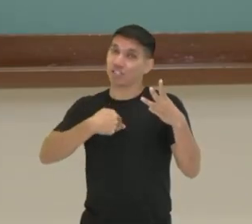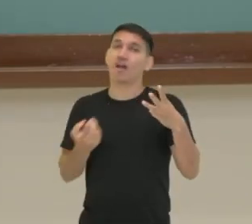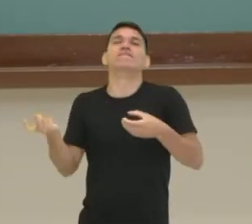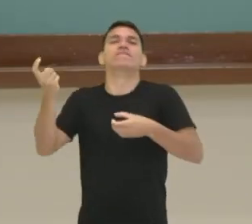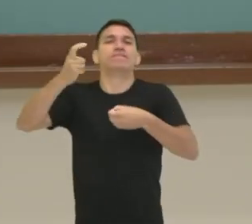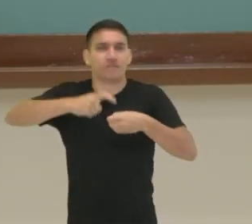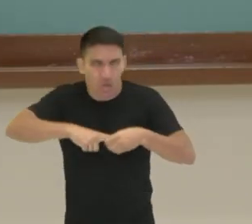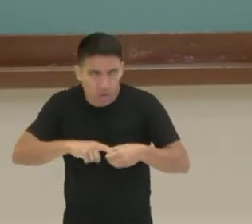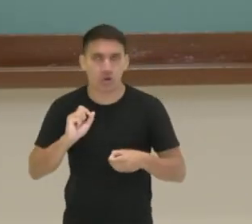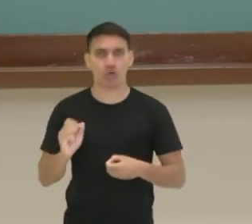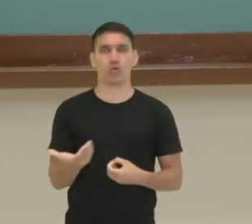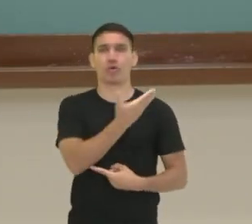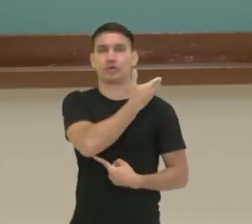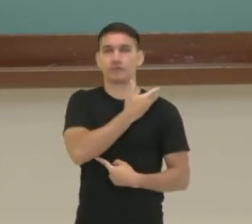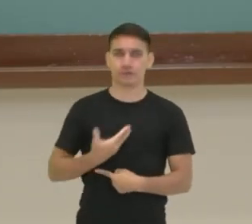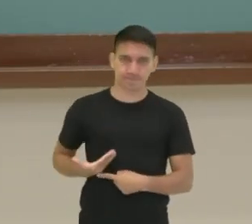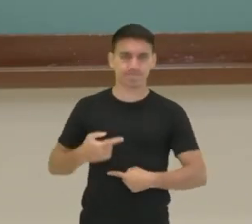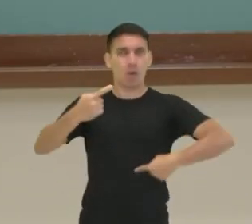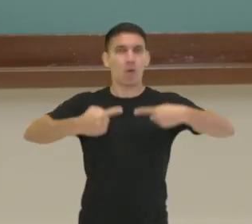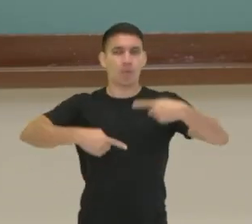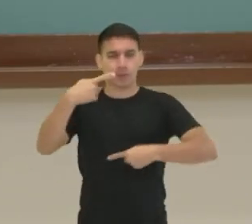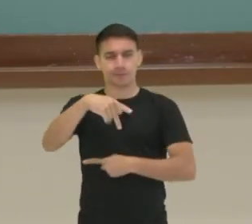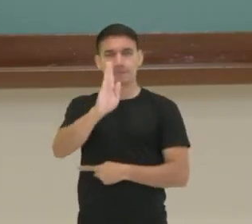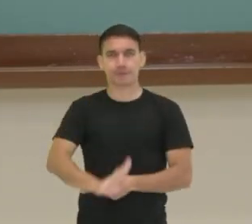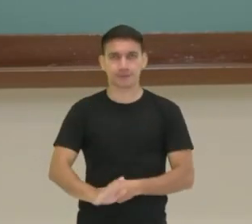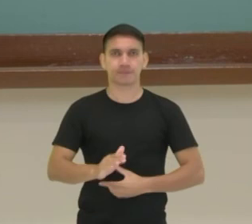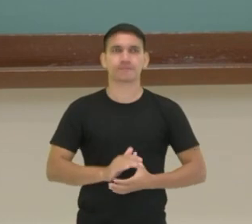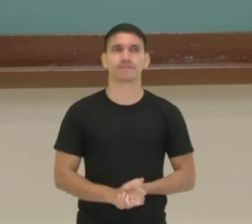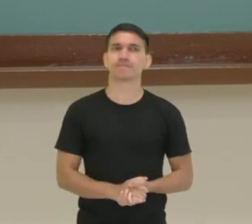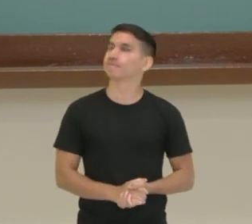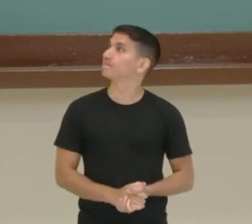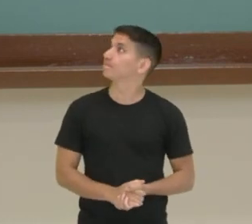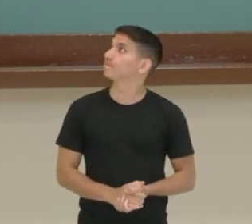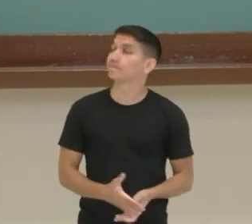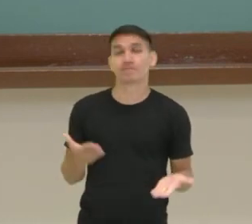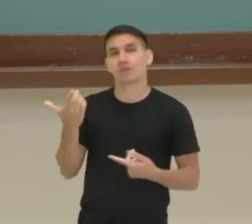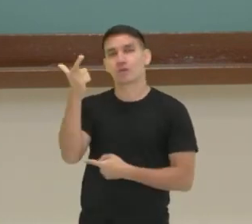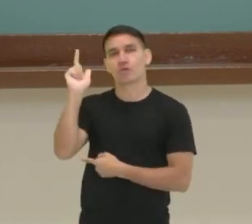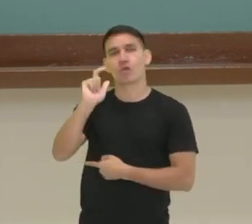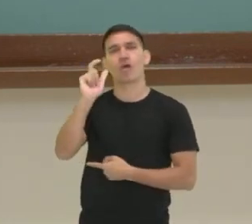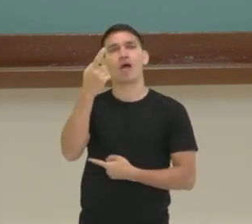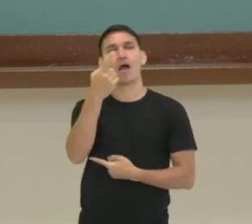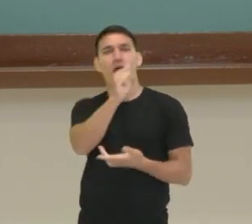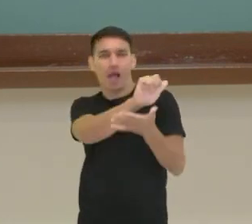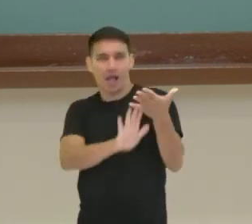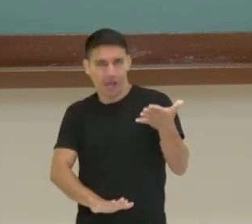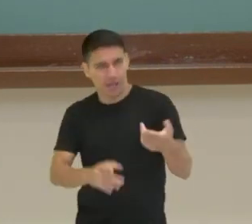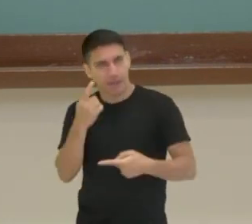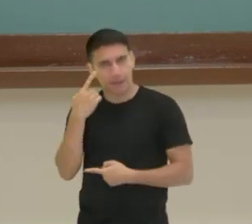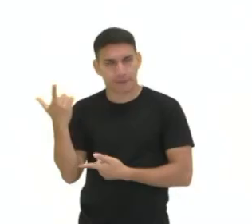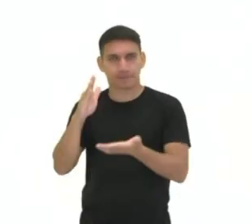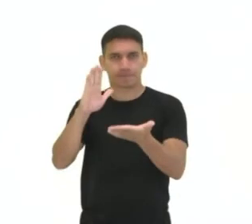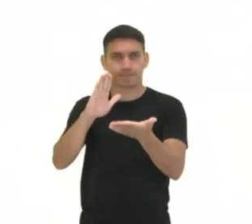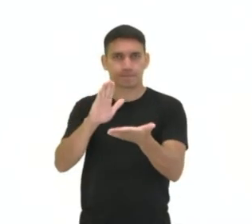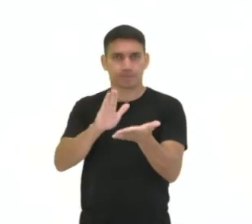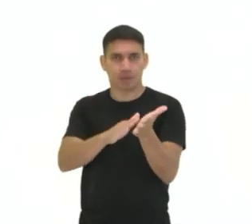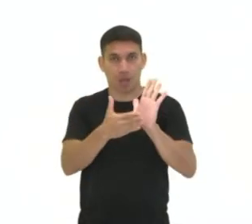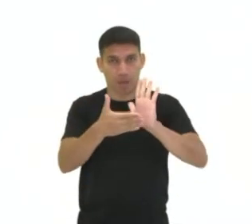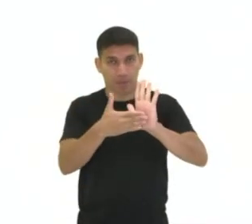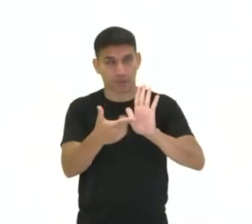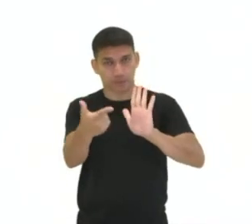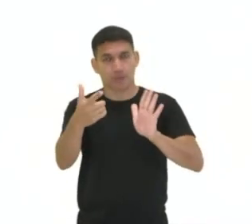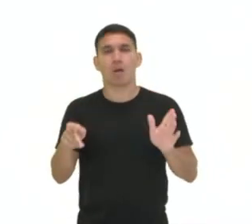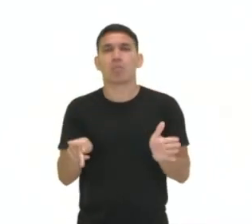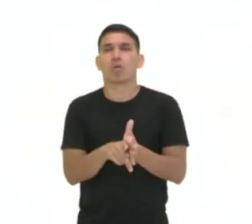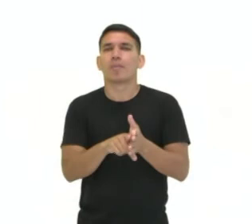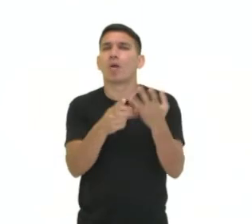poder, ele retorna ao poder político aqui no Brasil. Então, vamos para a nossa última atividade aqui da aula. Essa aqui é uma música, uma